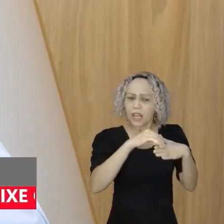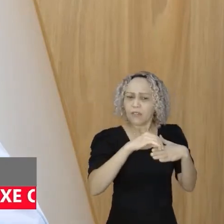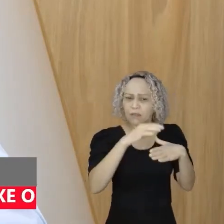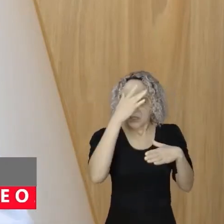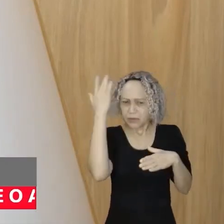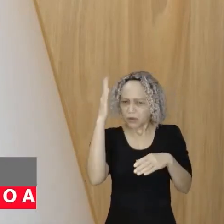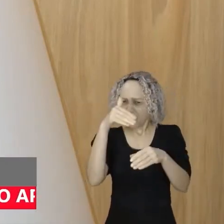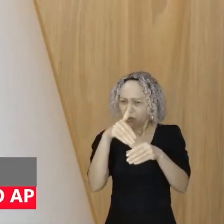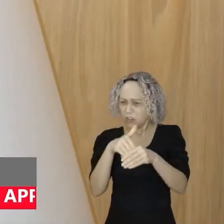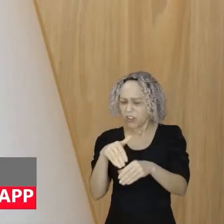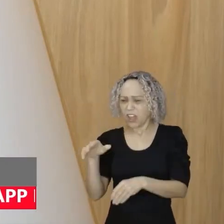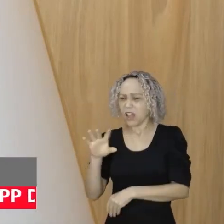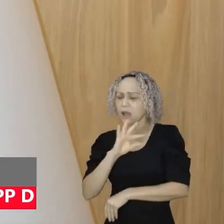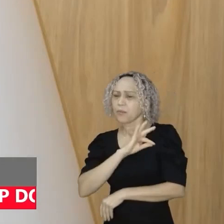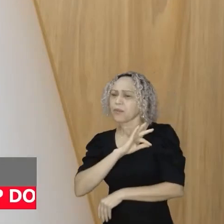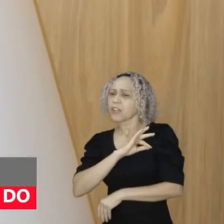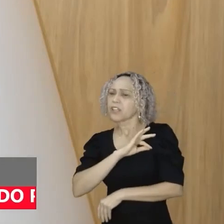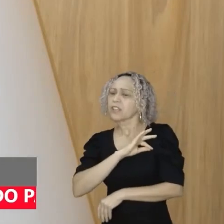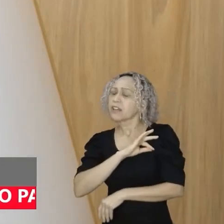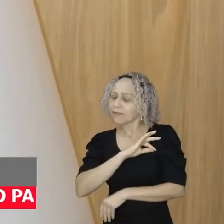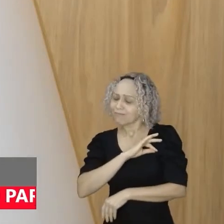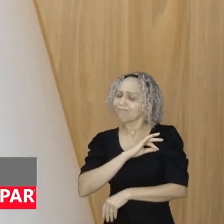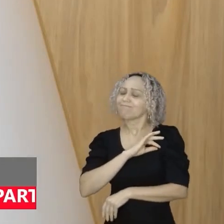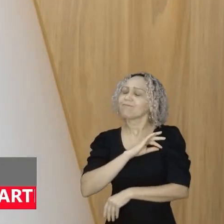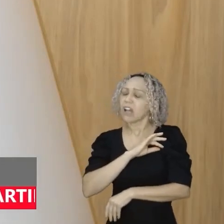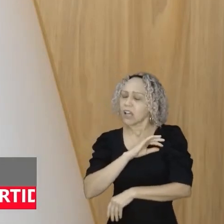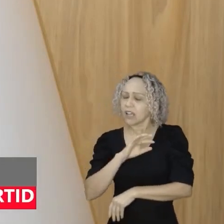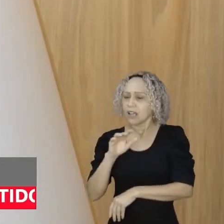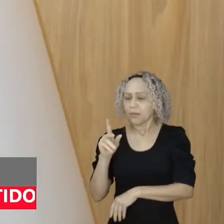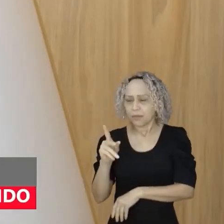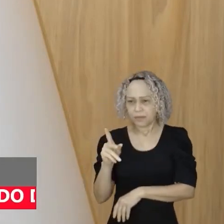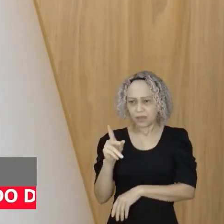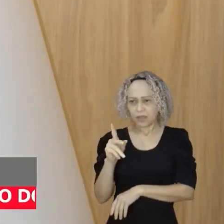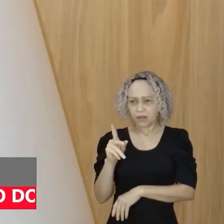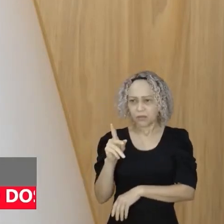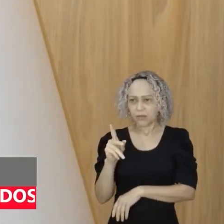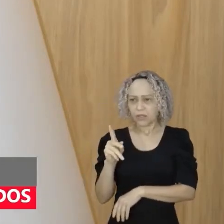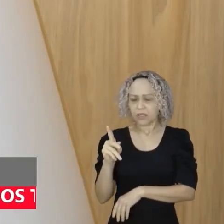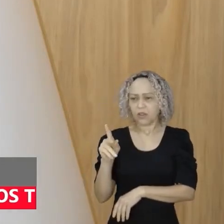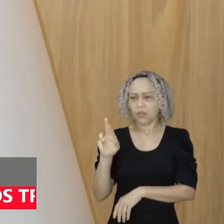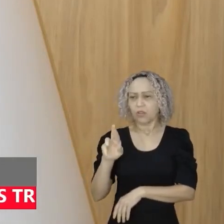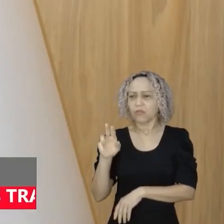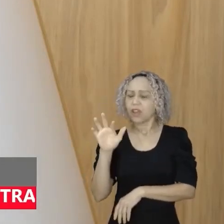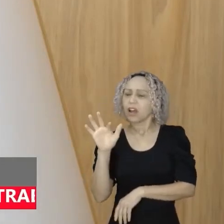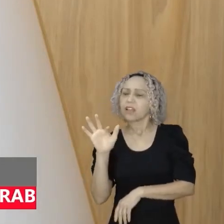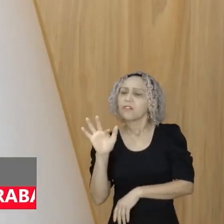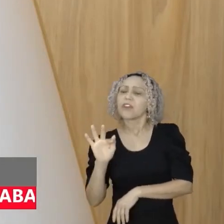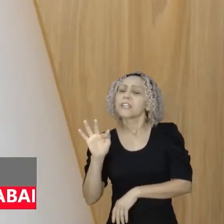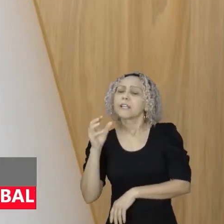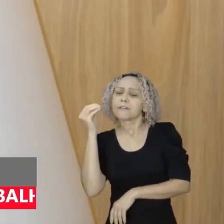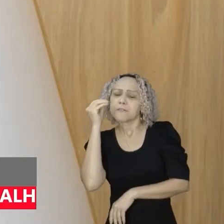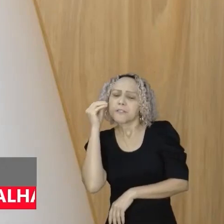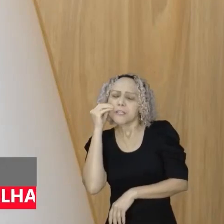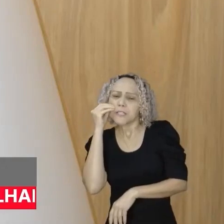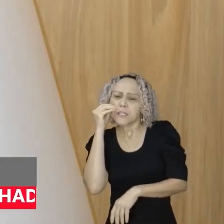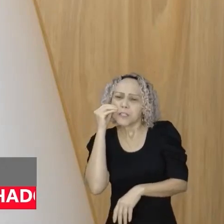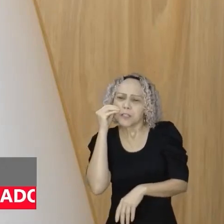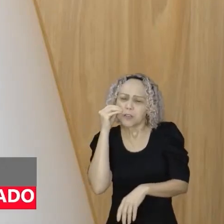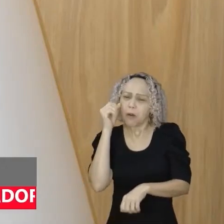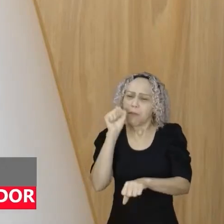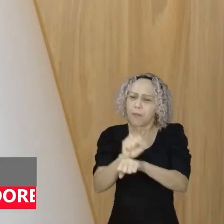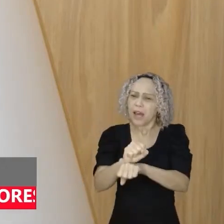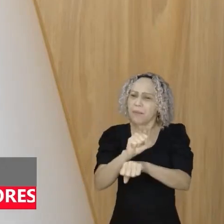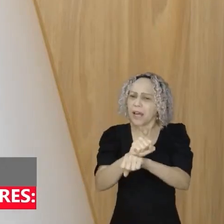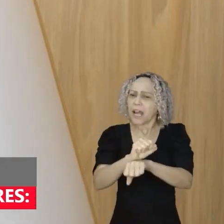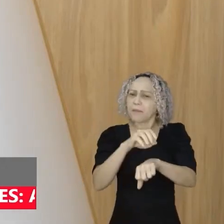no processo golpista. Por isso eles foram para a frente dos quartéis, ocuparam as estradas, tentaram colocar bomba no aeroporto de Brasília. No